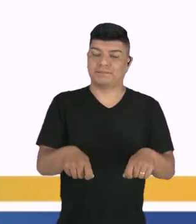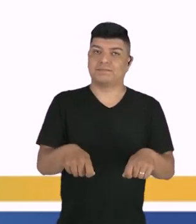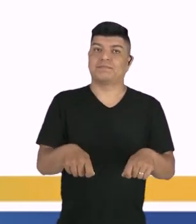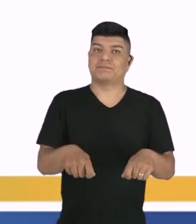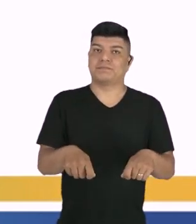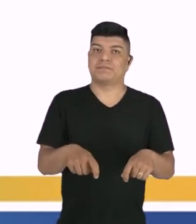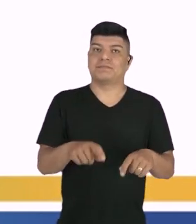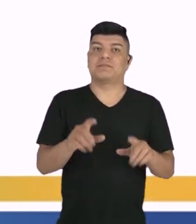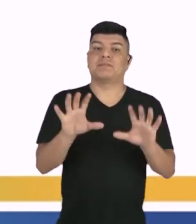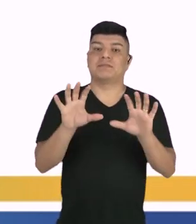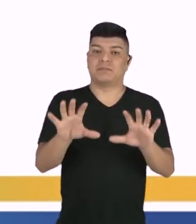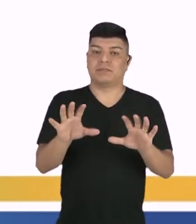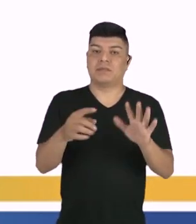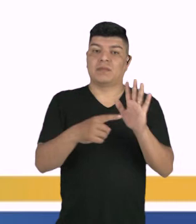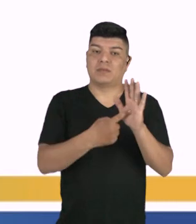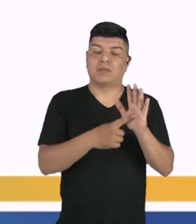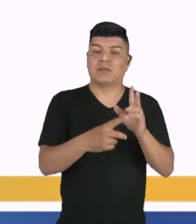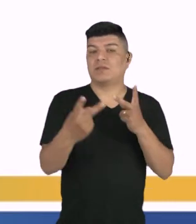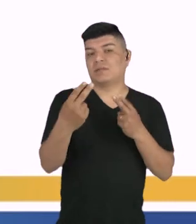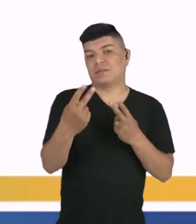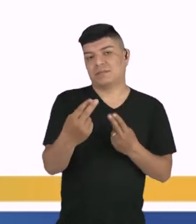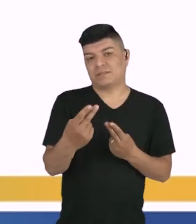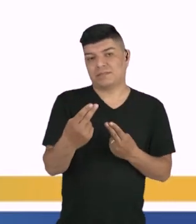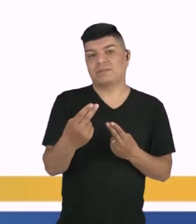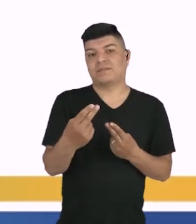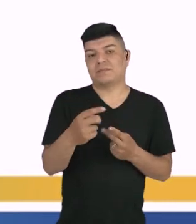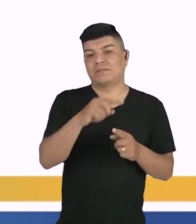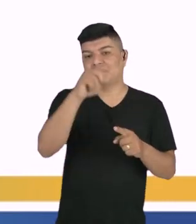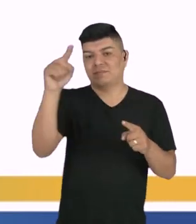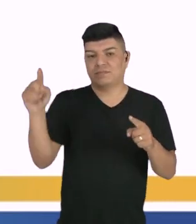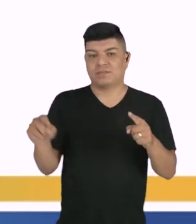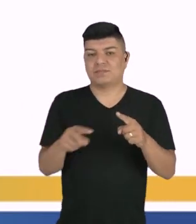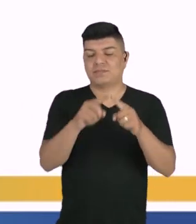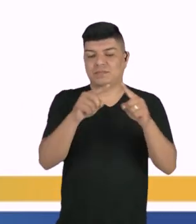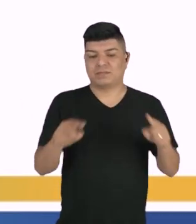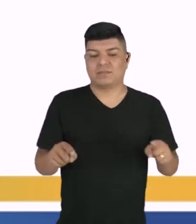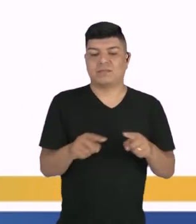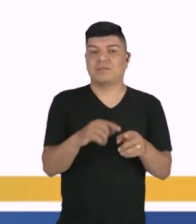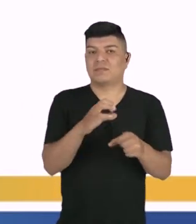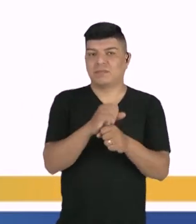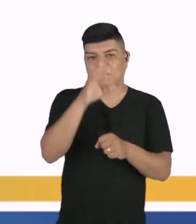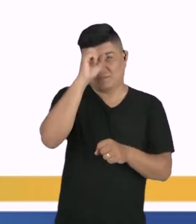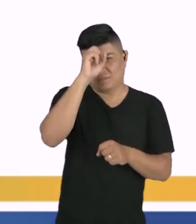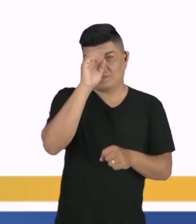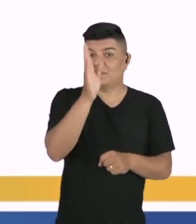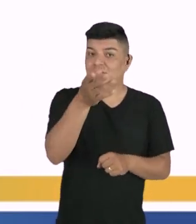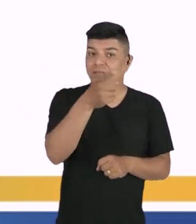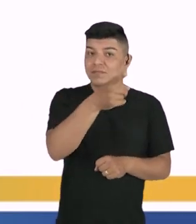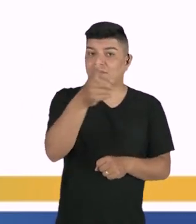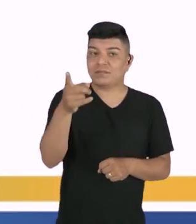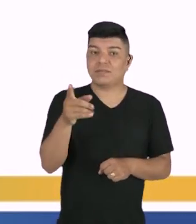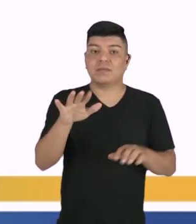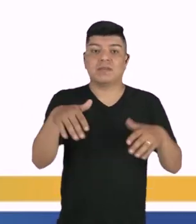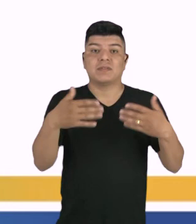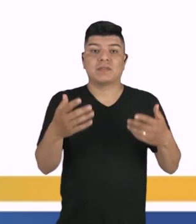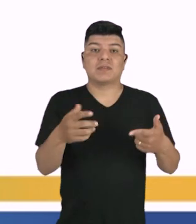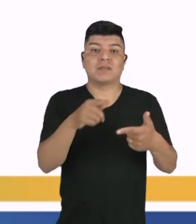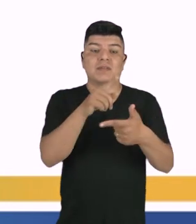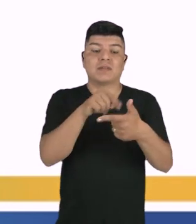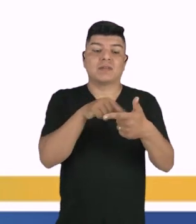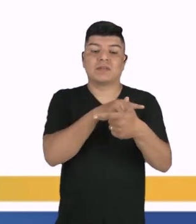possuem o mesmo ponto em comum no ciclo trigonométrico. Você já aprendeu isso. Então, qual é o cosseno